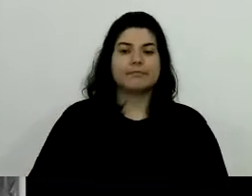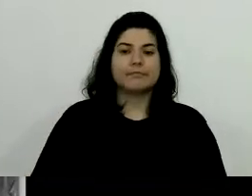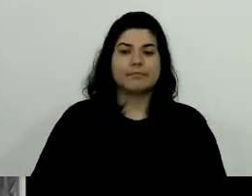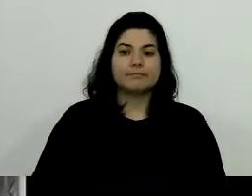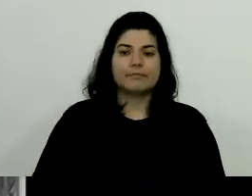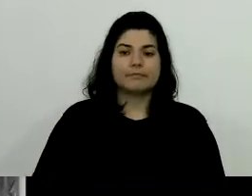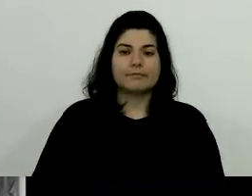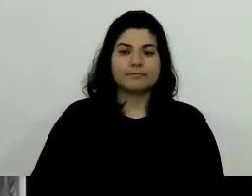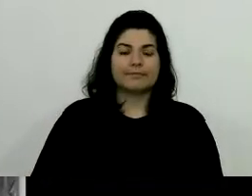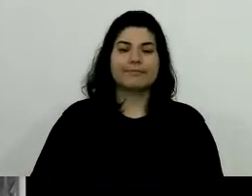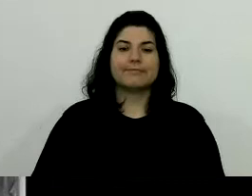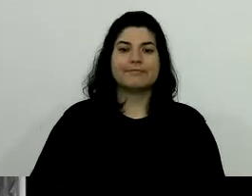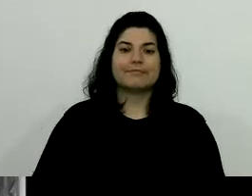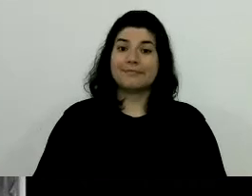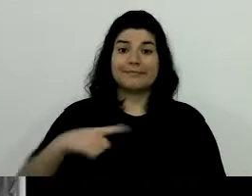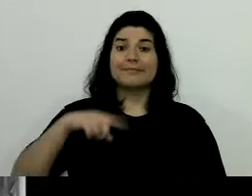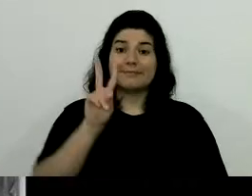tem 2 minutos.